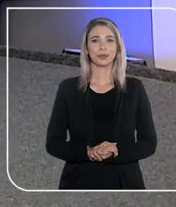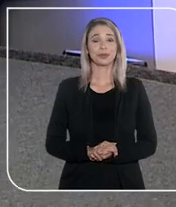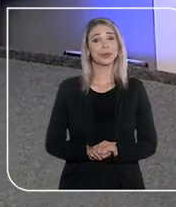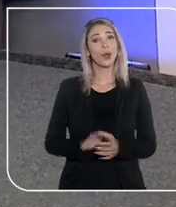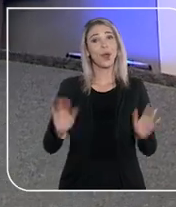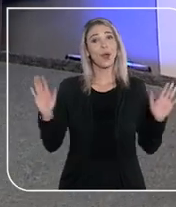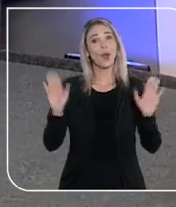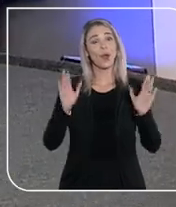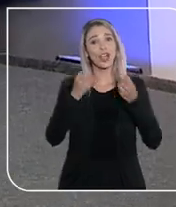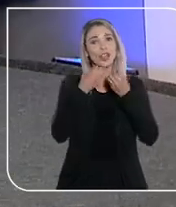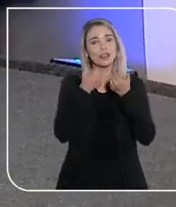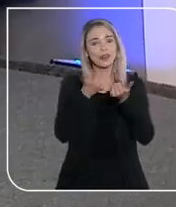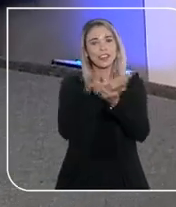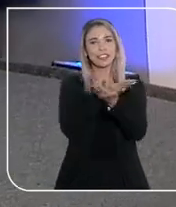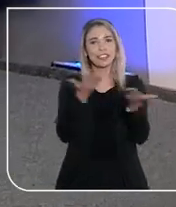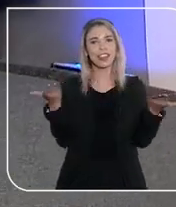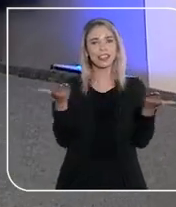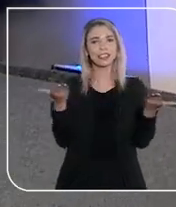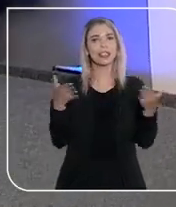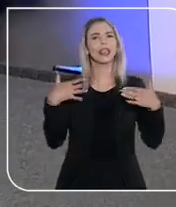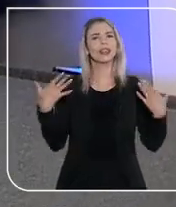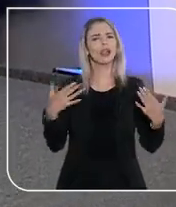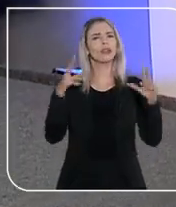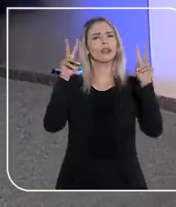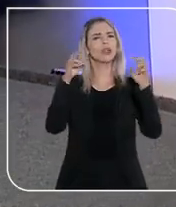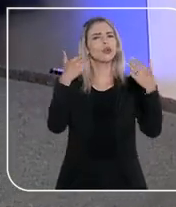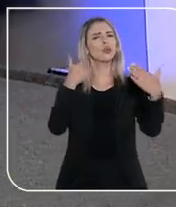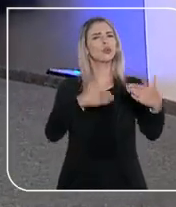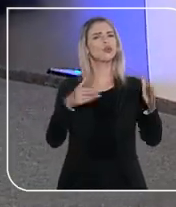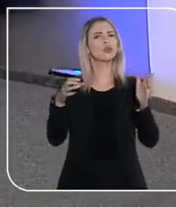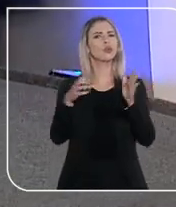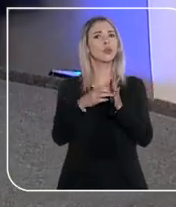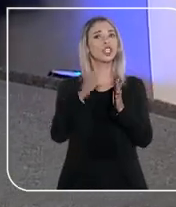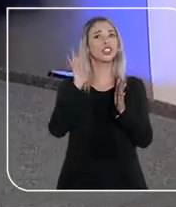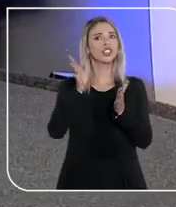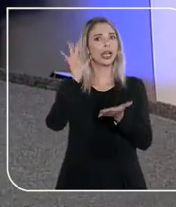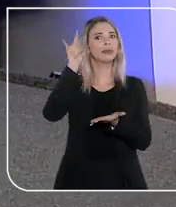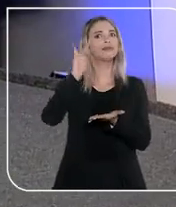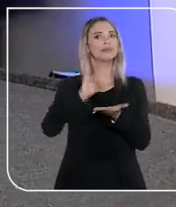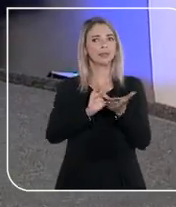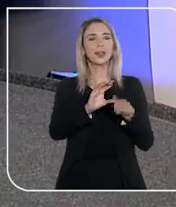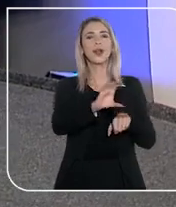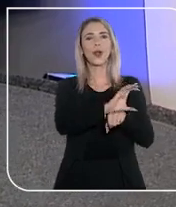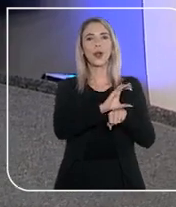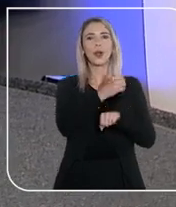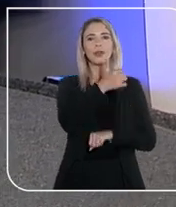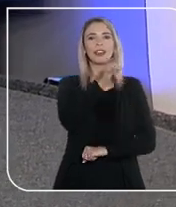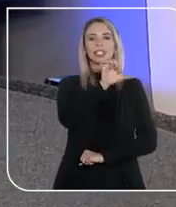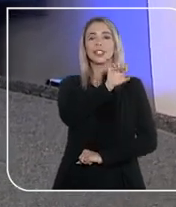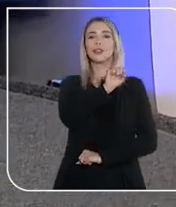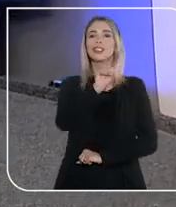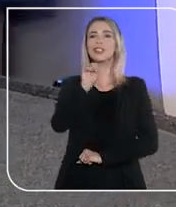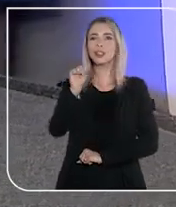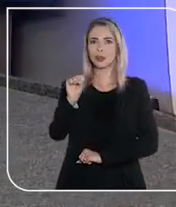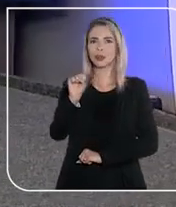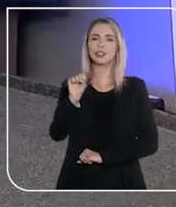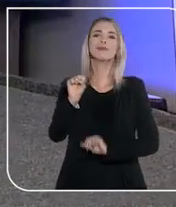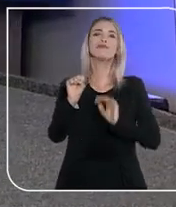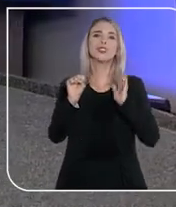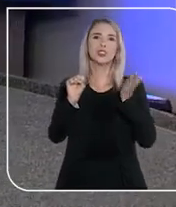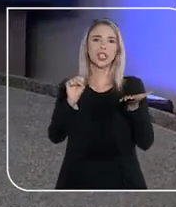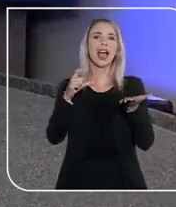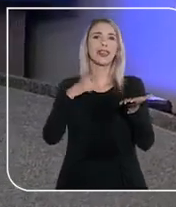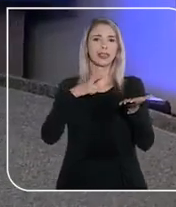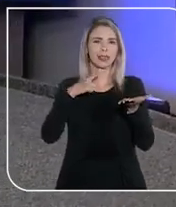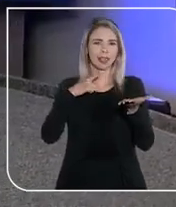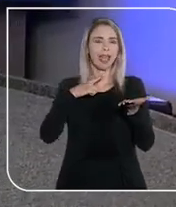E aí, tudo bem com você? Bom, o concurso público está concretizado na nossa Constituição Federal de 88 e, como já disse em um